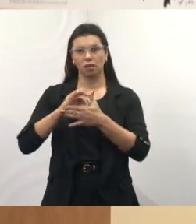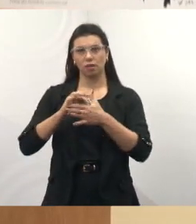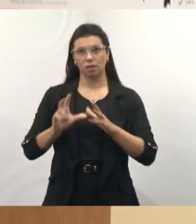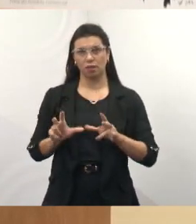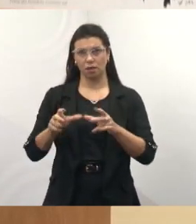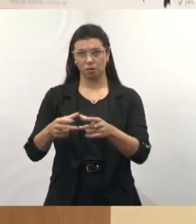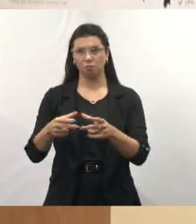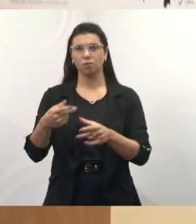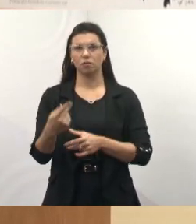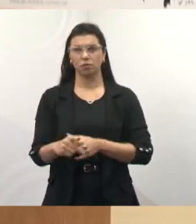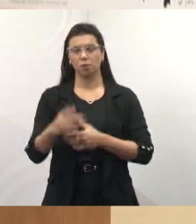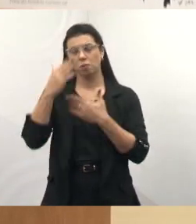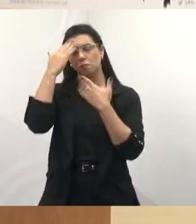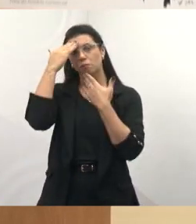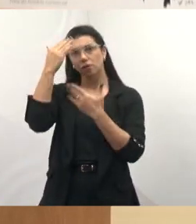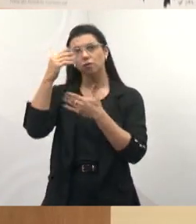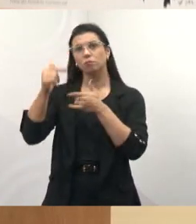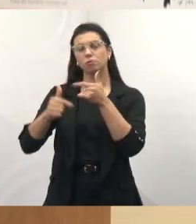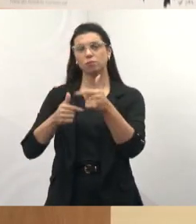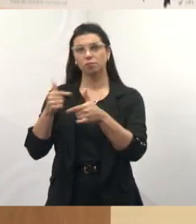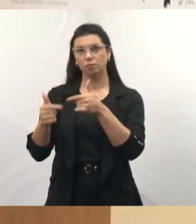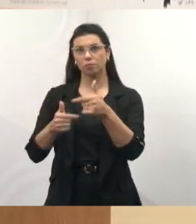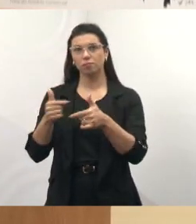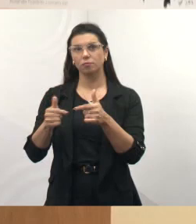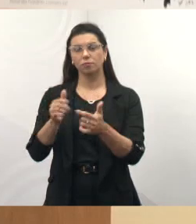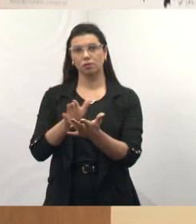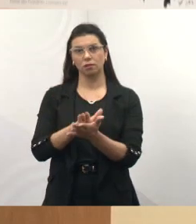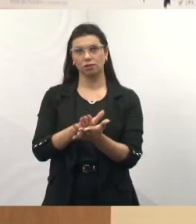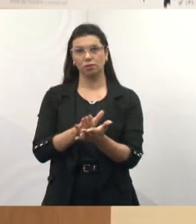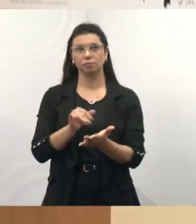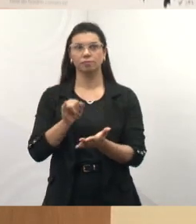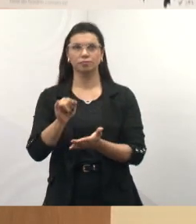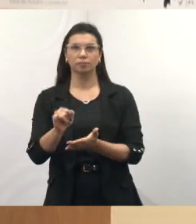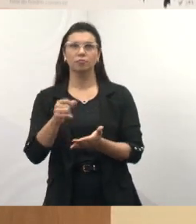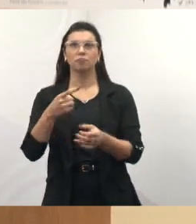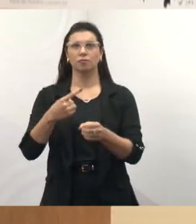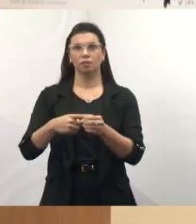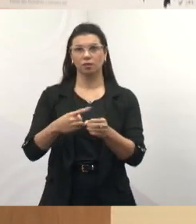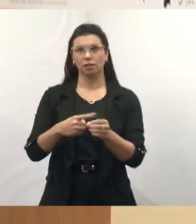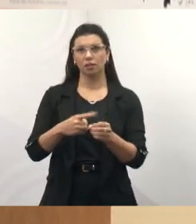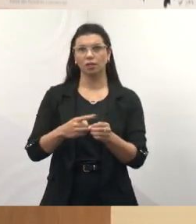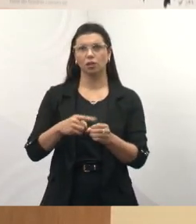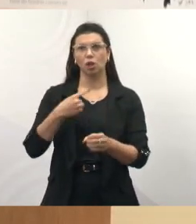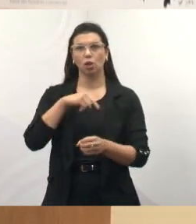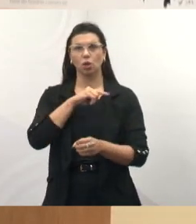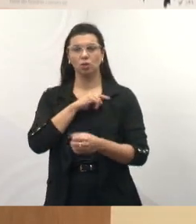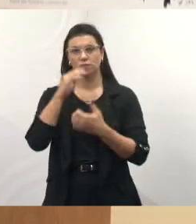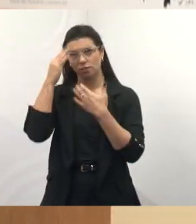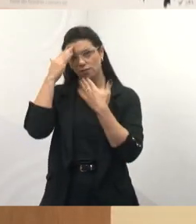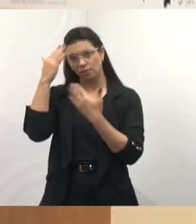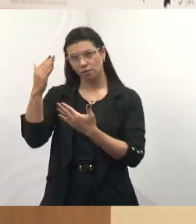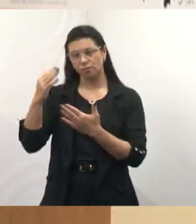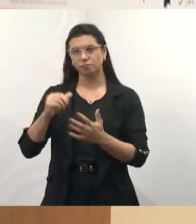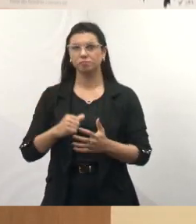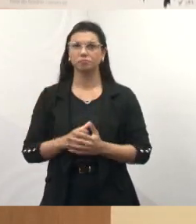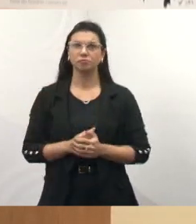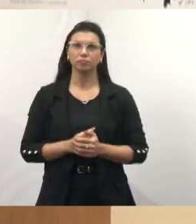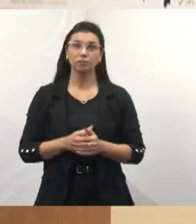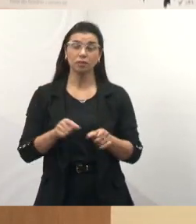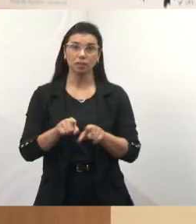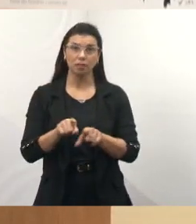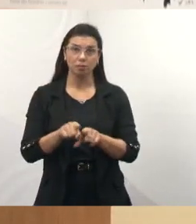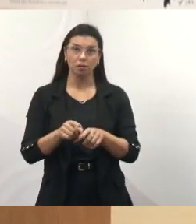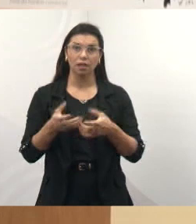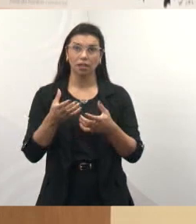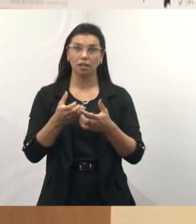Muito obrigado pelo trabalho, não a mim, mas a nossa cidade, mas a nossa Jacareí e a sua população. Também